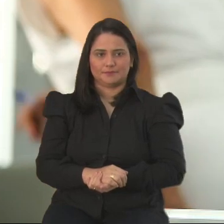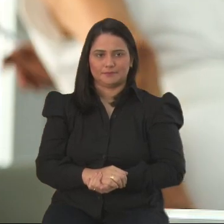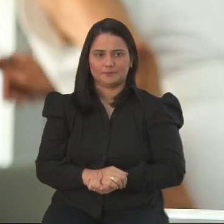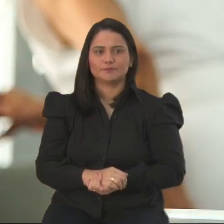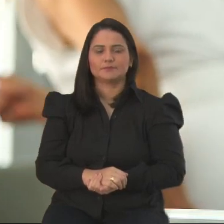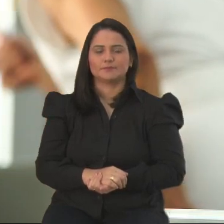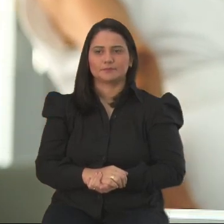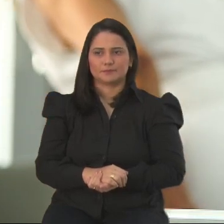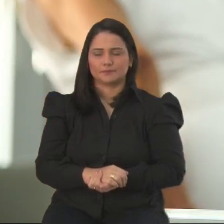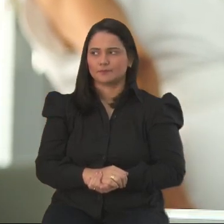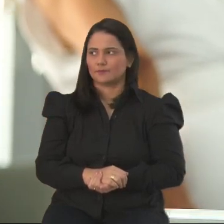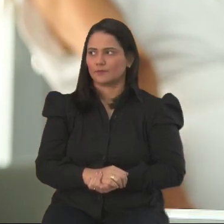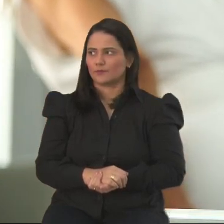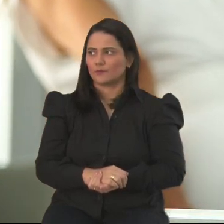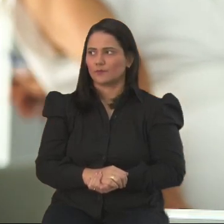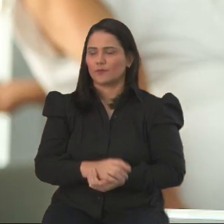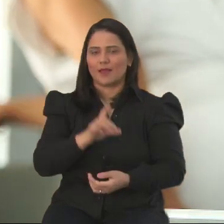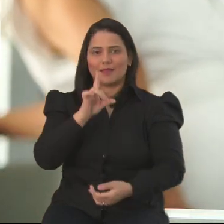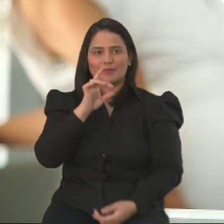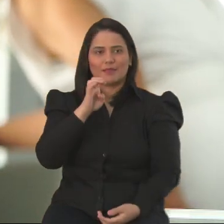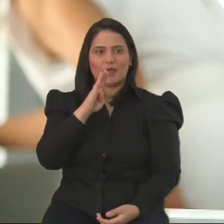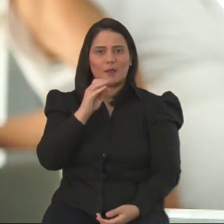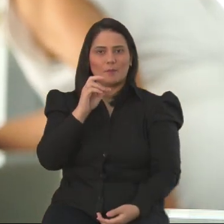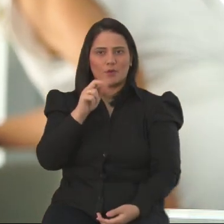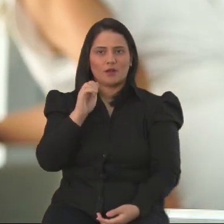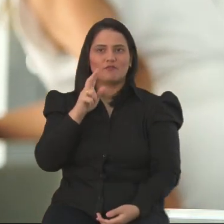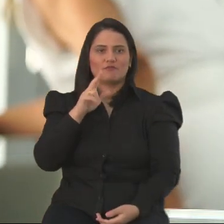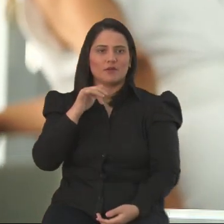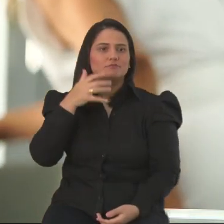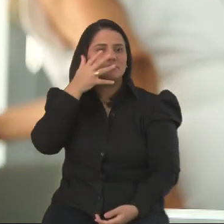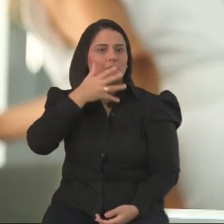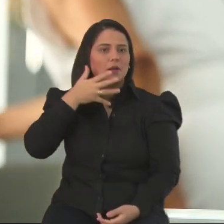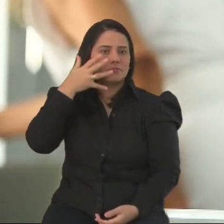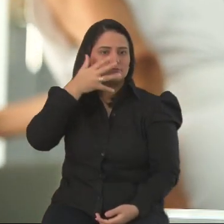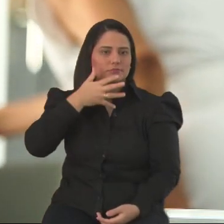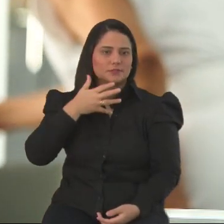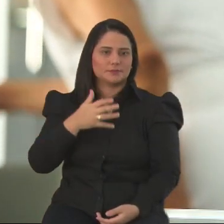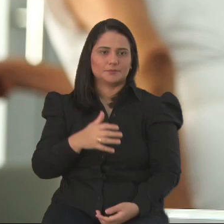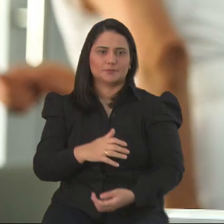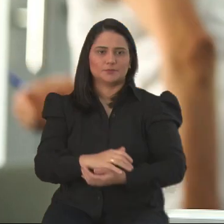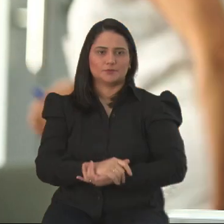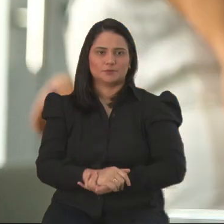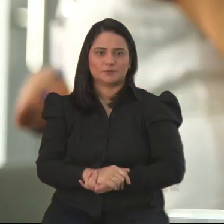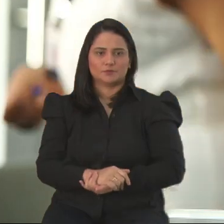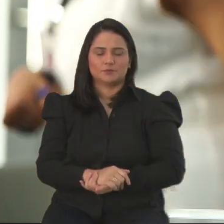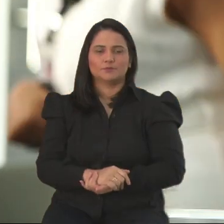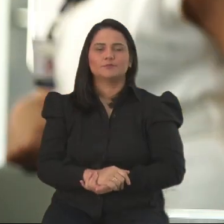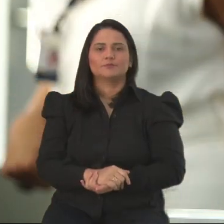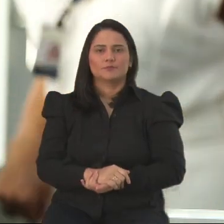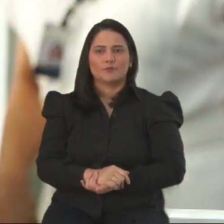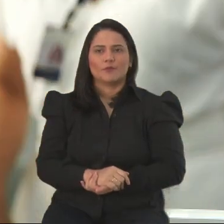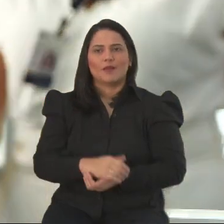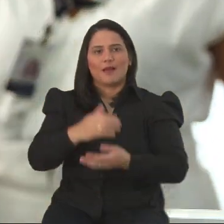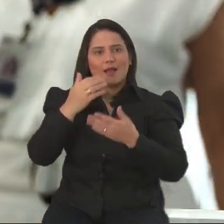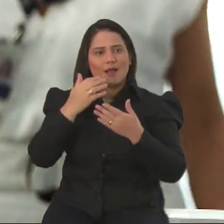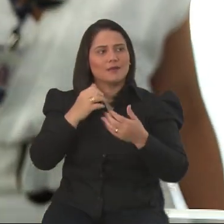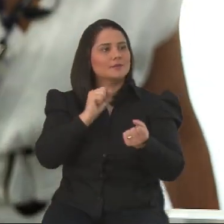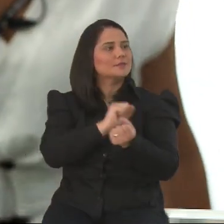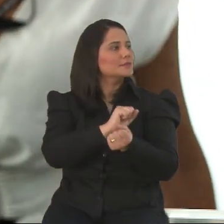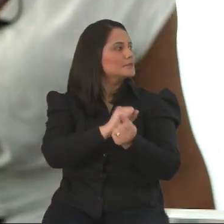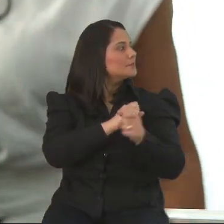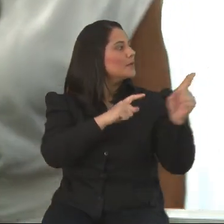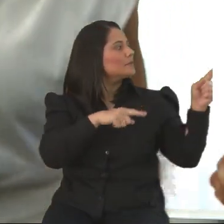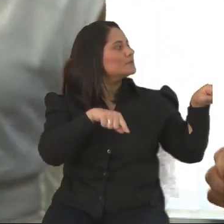será da nossa Débora Brum. Estejam à vontade, aguardamos as presenças das senhoras e dos senhores aqui